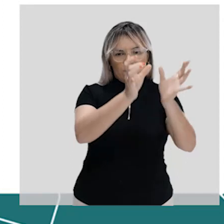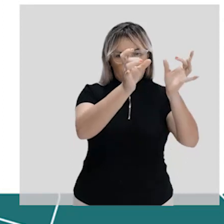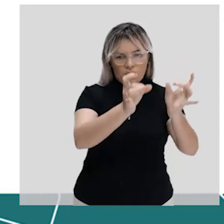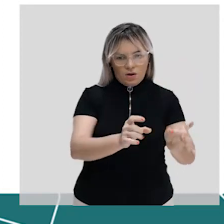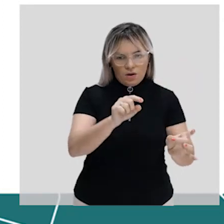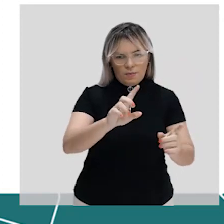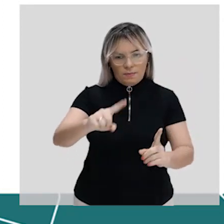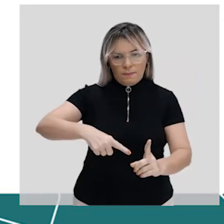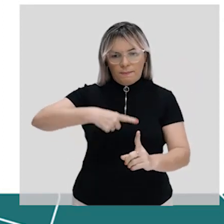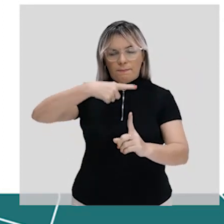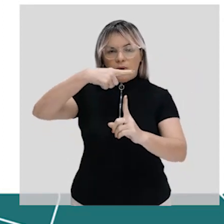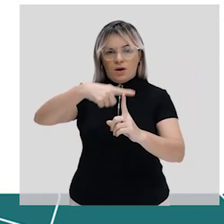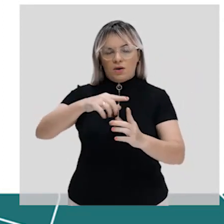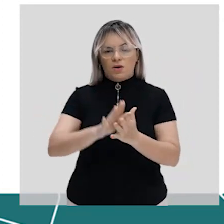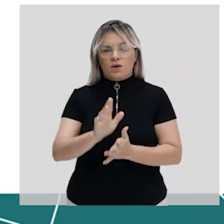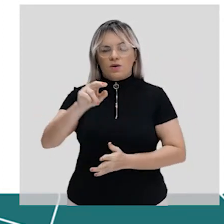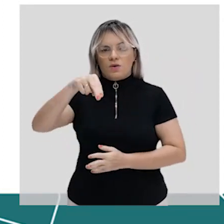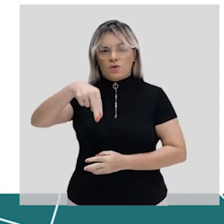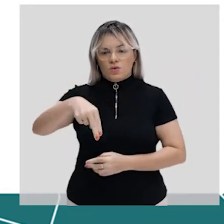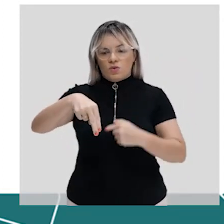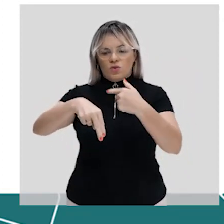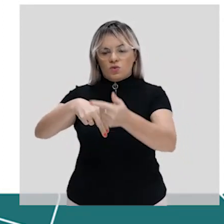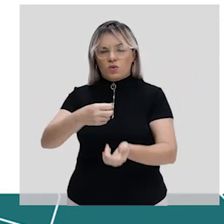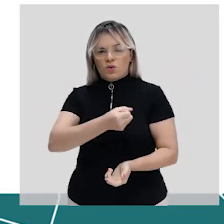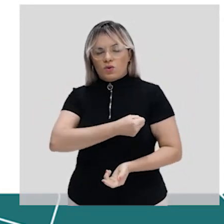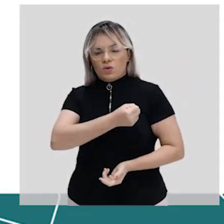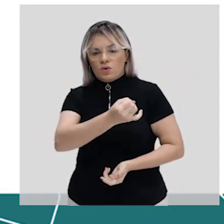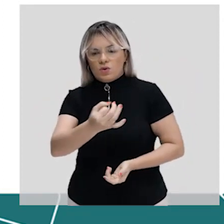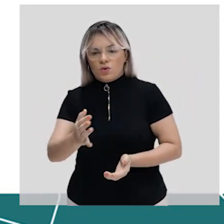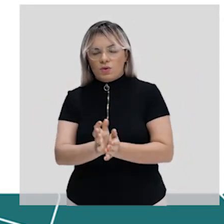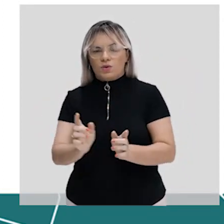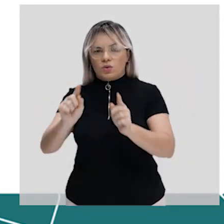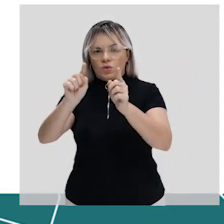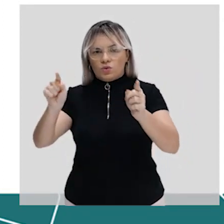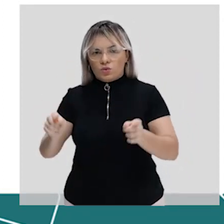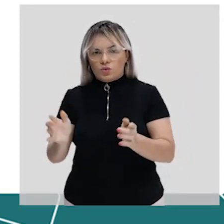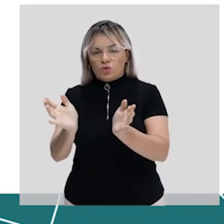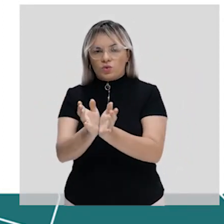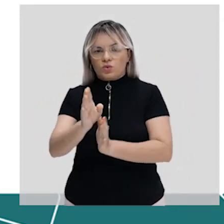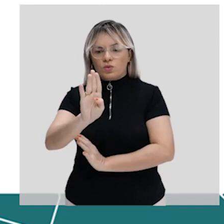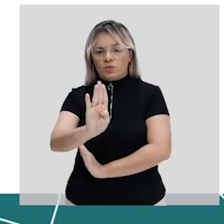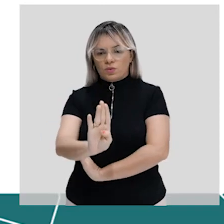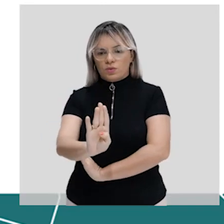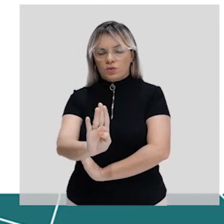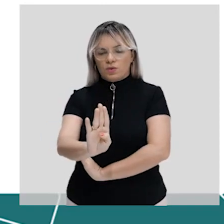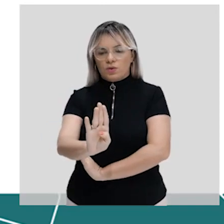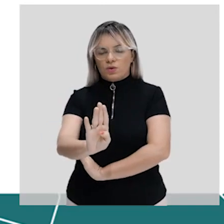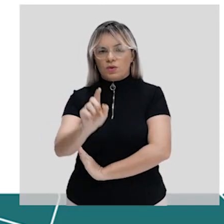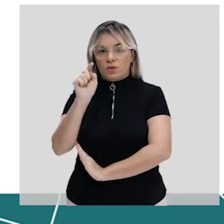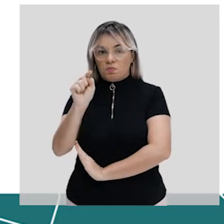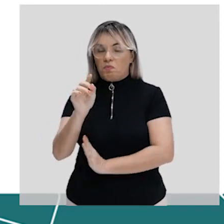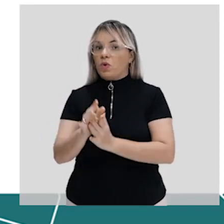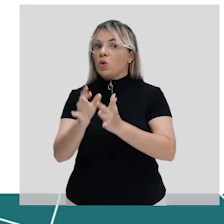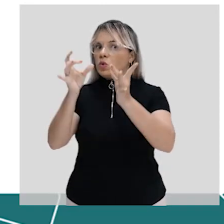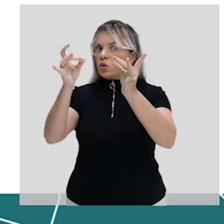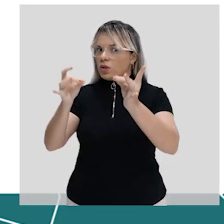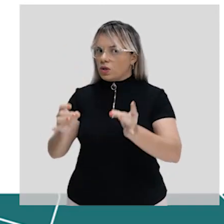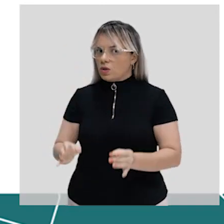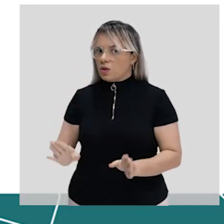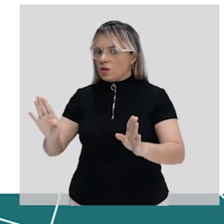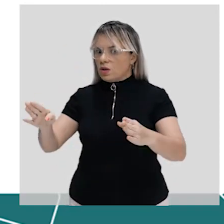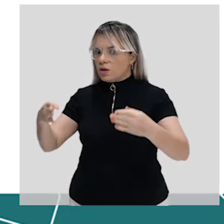conjunto A, somados ao número de elementos que tem especificamente no conjunto B, e o detalhe, eu